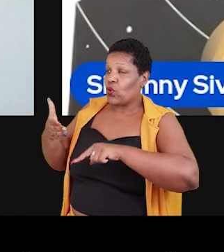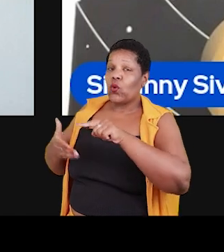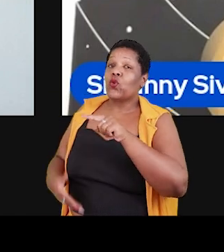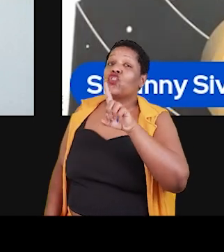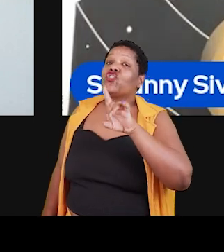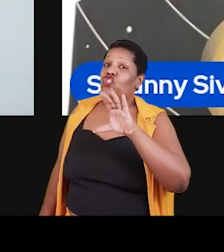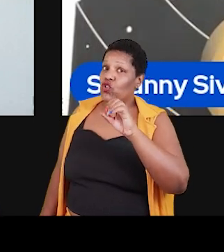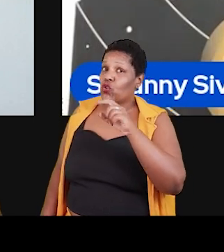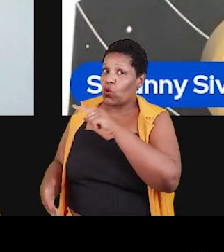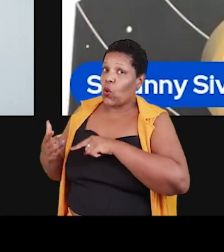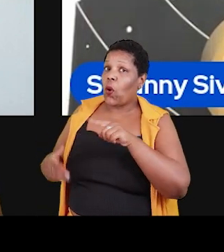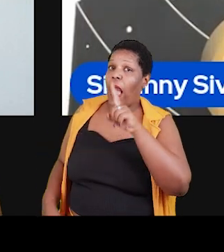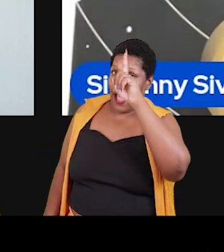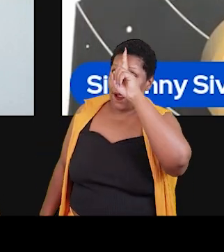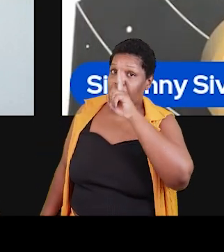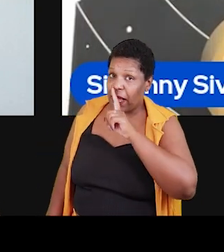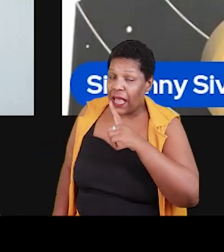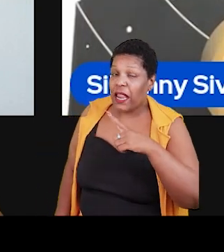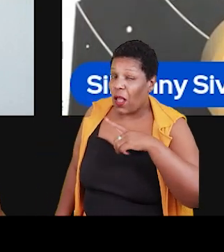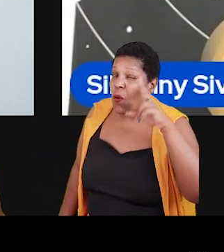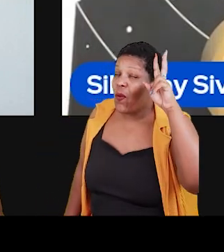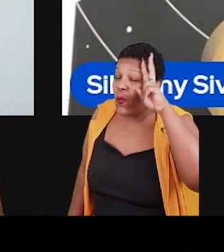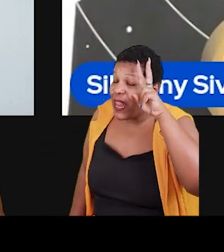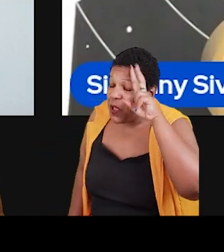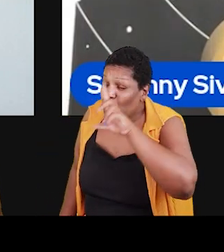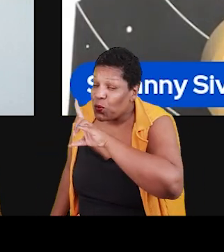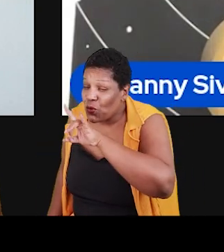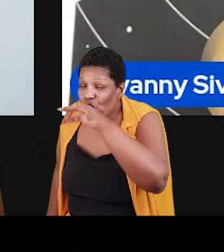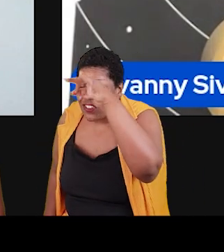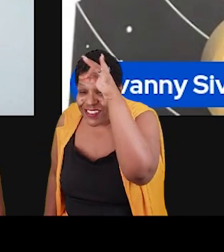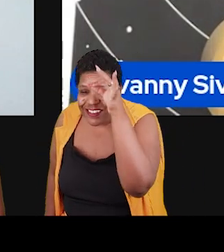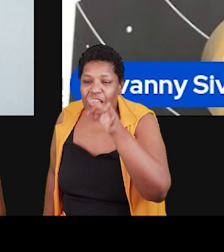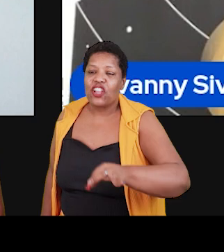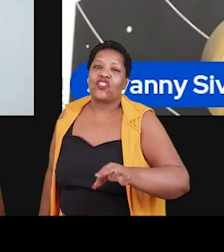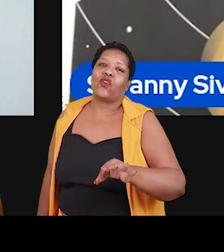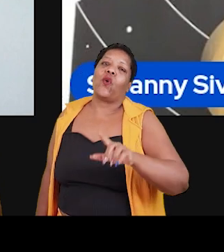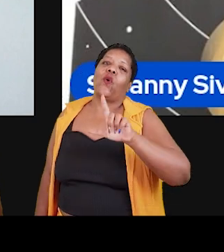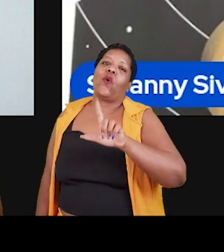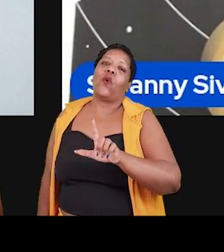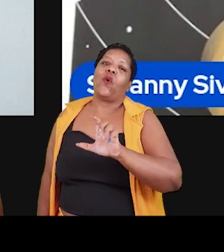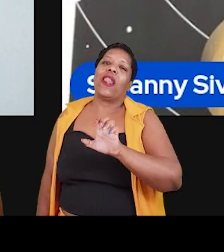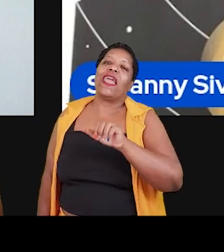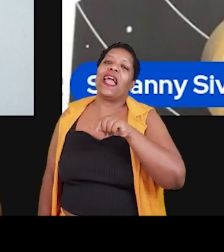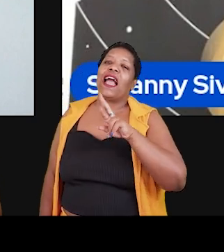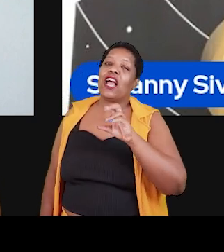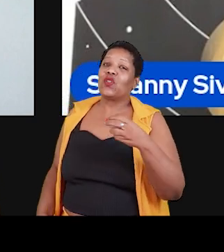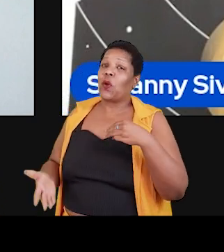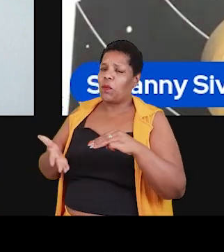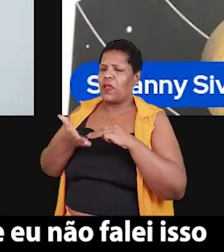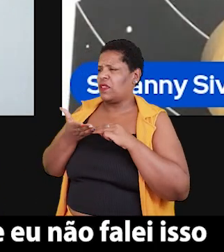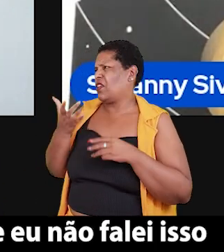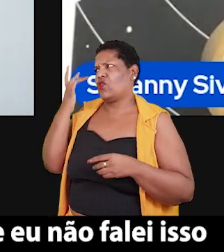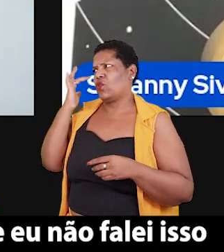Eu gravei esse disco. Eu lembro exatamente o dia que o Leandro me mandou uma mensagem, e ele nem